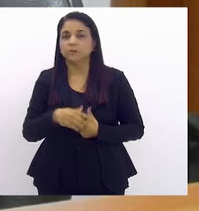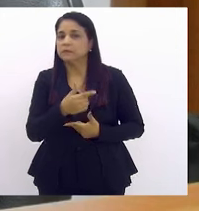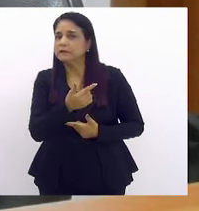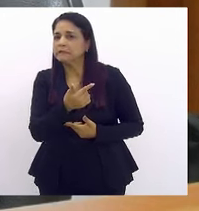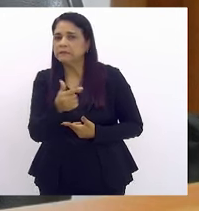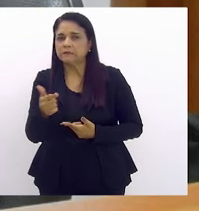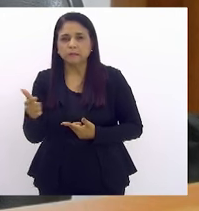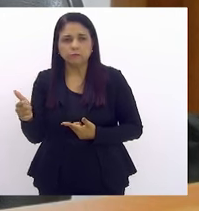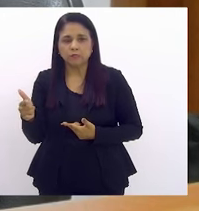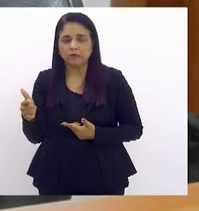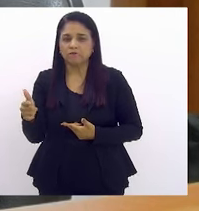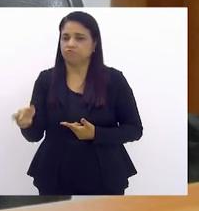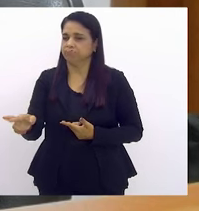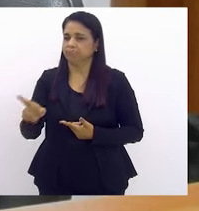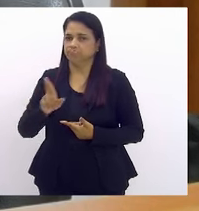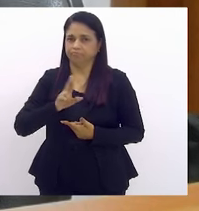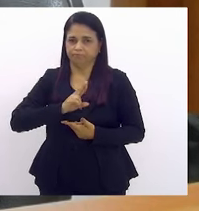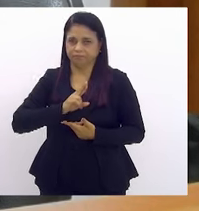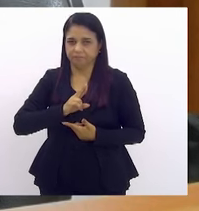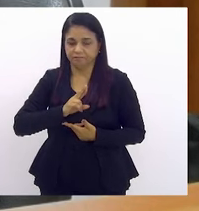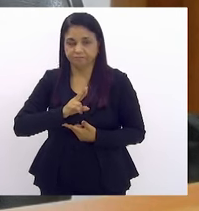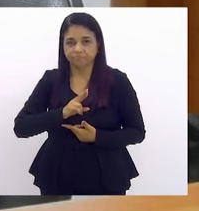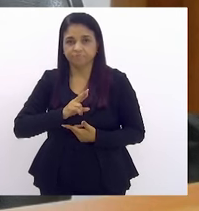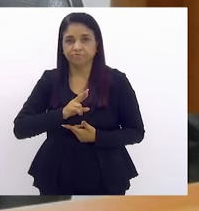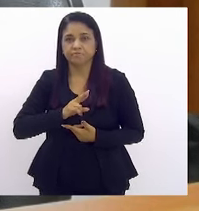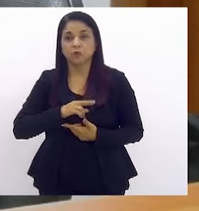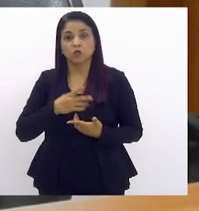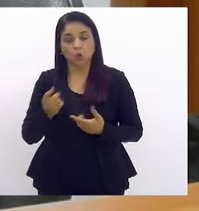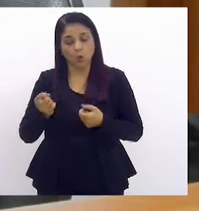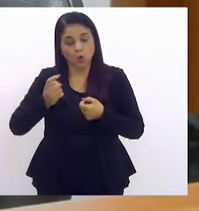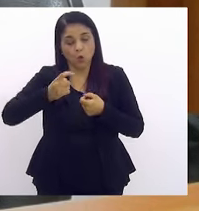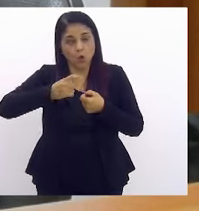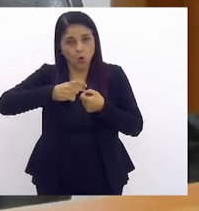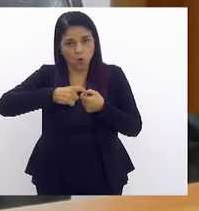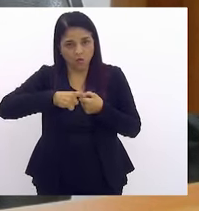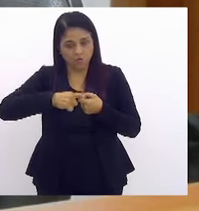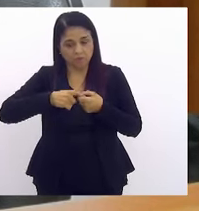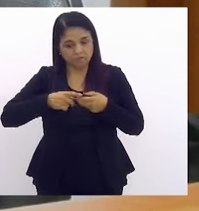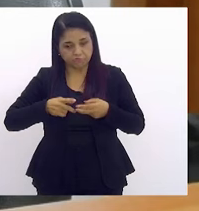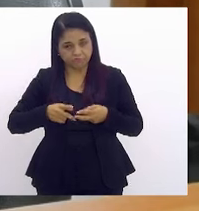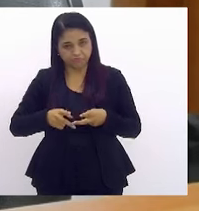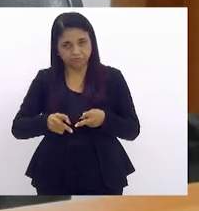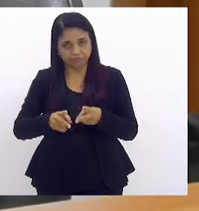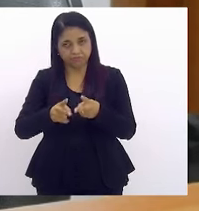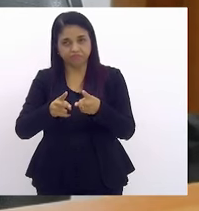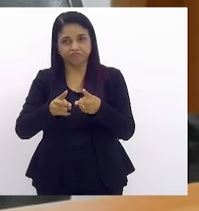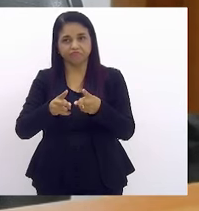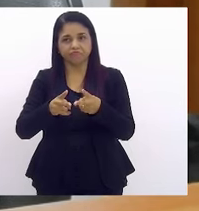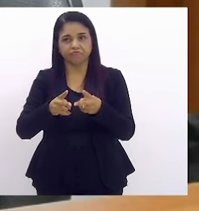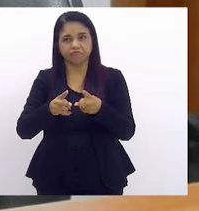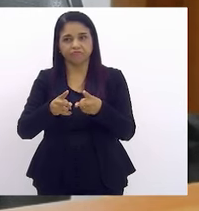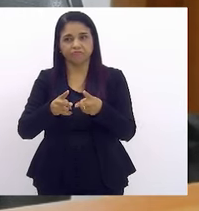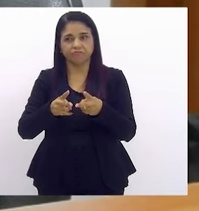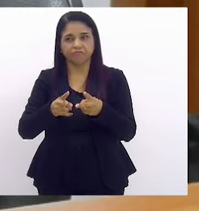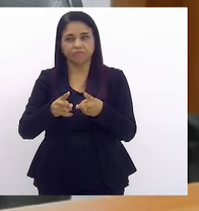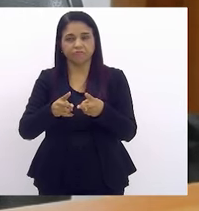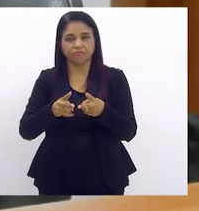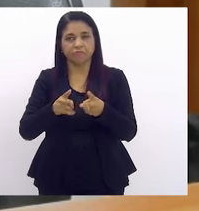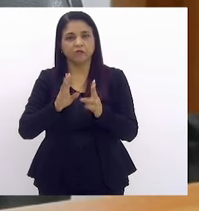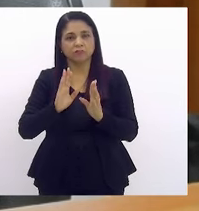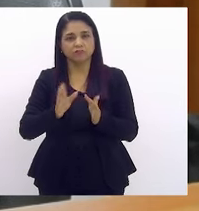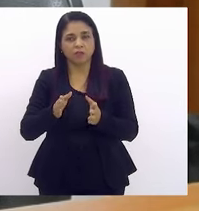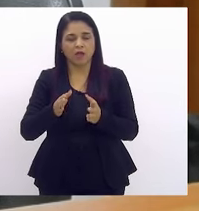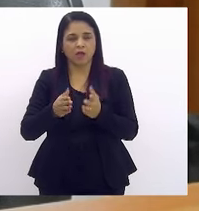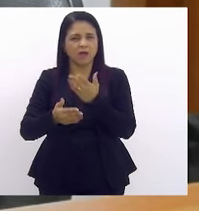não teve esse atendimento, e, assim, o convênio ele seguiu na forma como ele já havia se